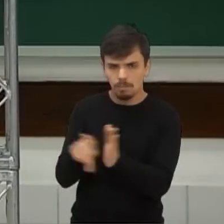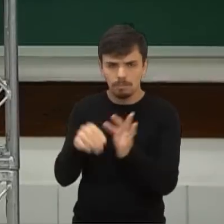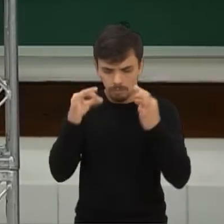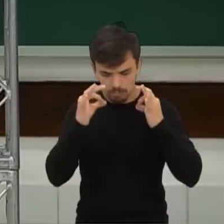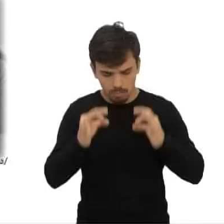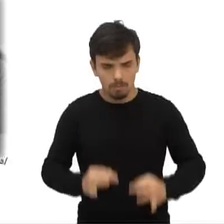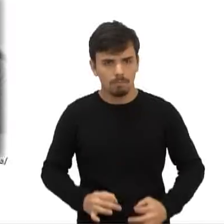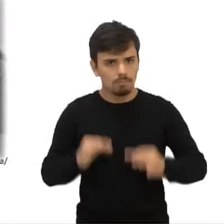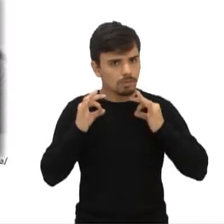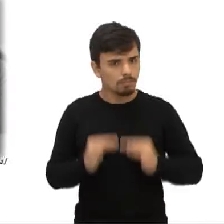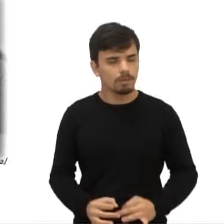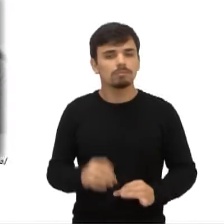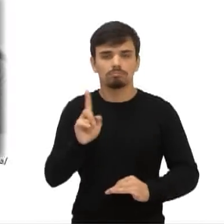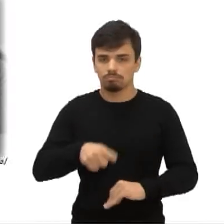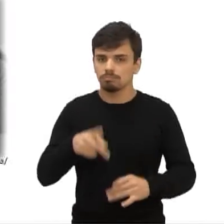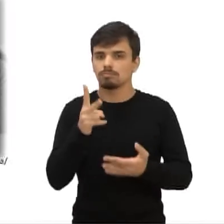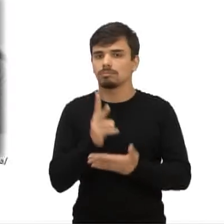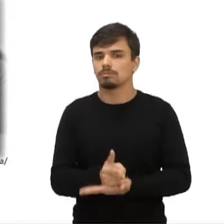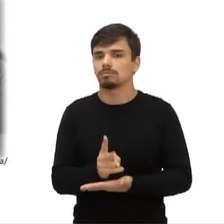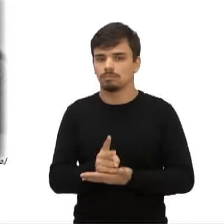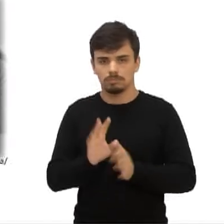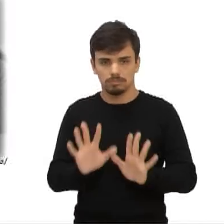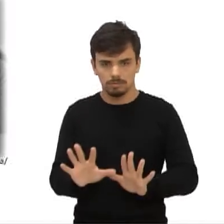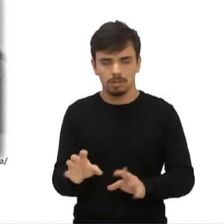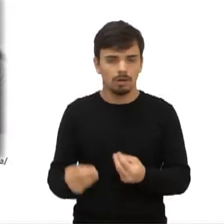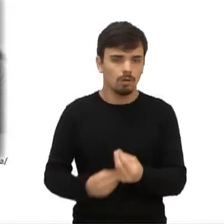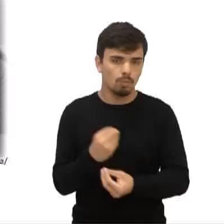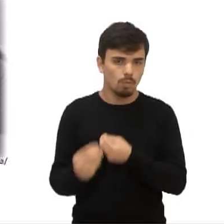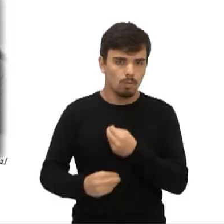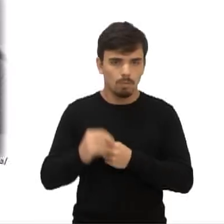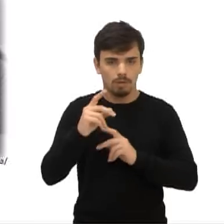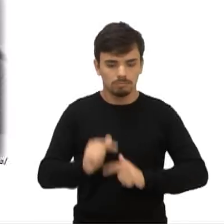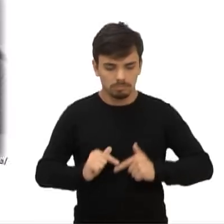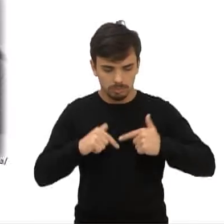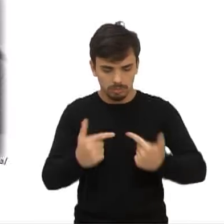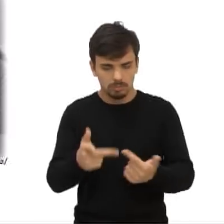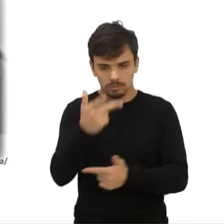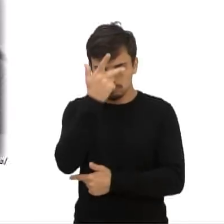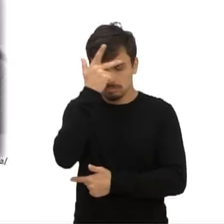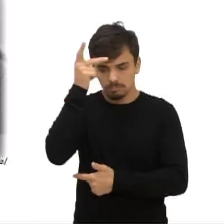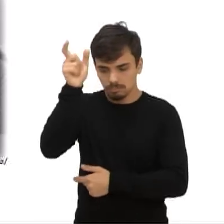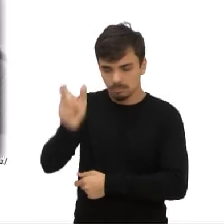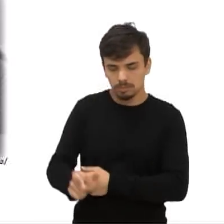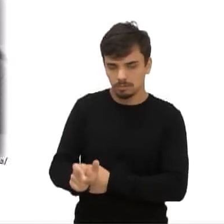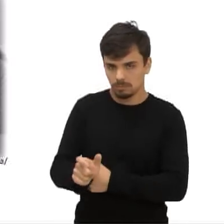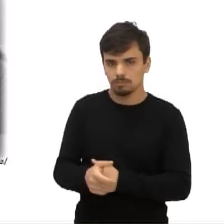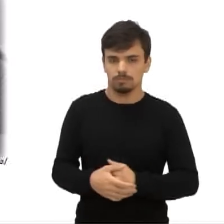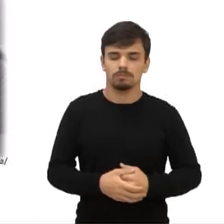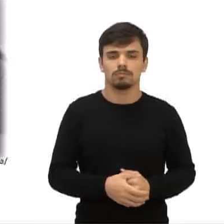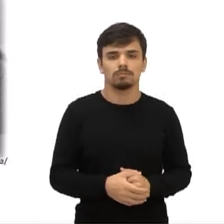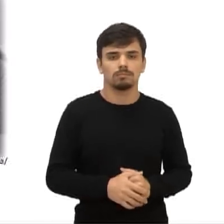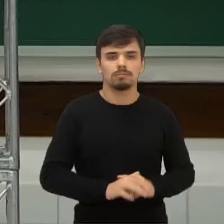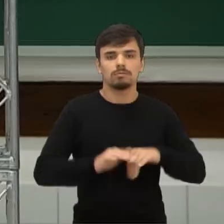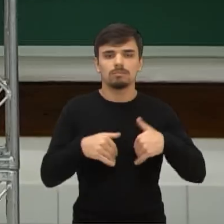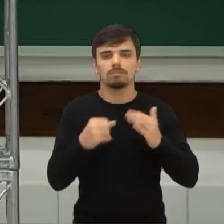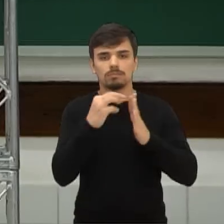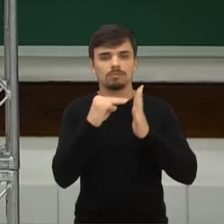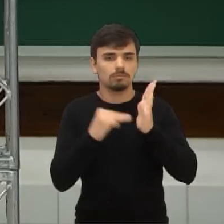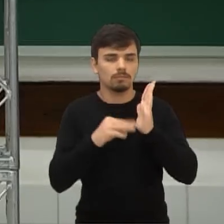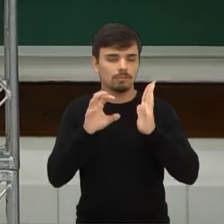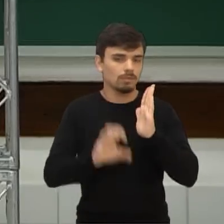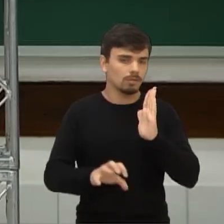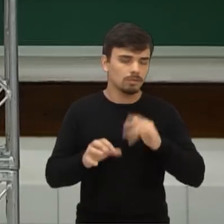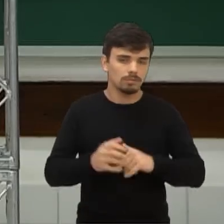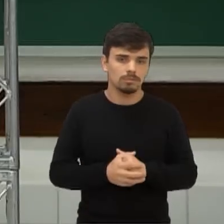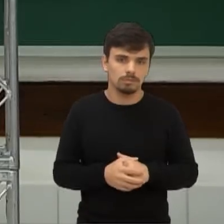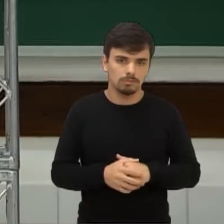É com base nas atitudes das pessoas, o jeito que elas se comportam, tá, durante a relação sexual. Que métodos são esses?